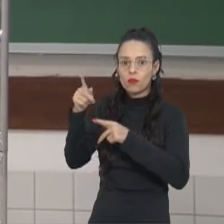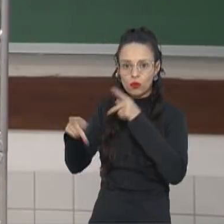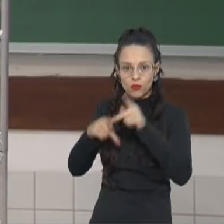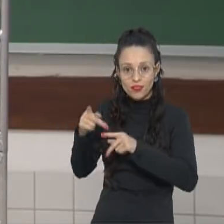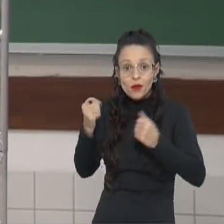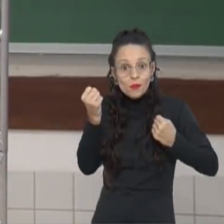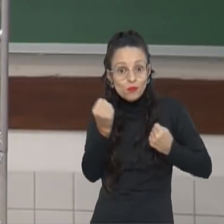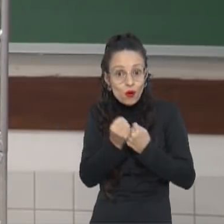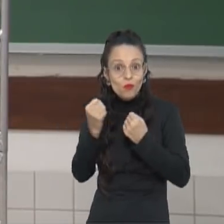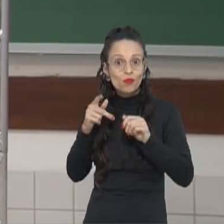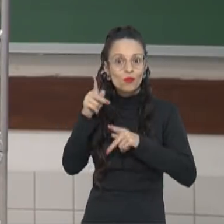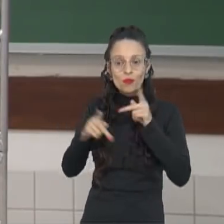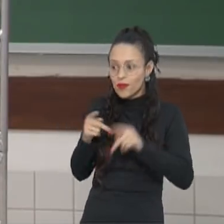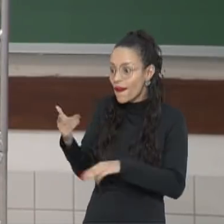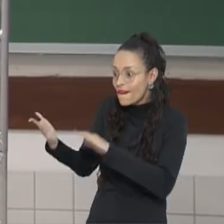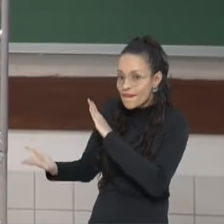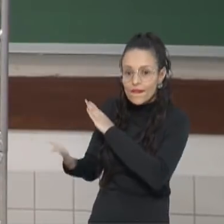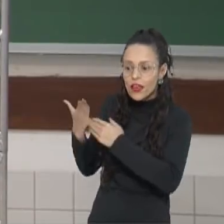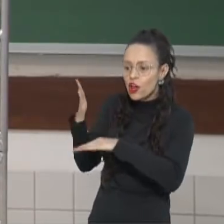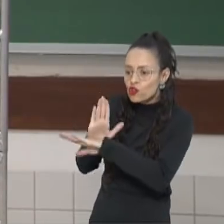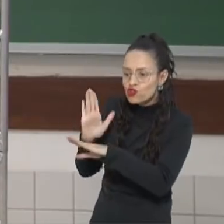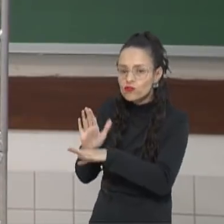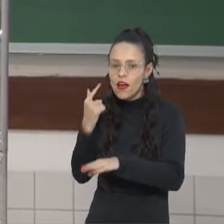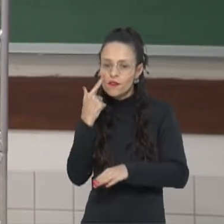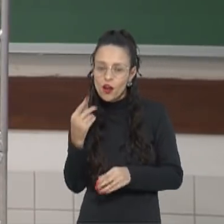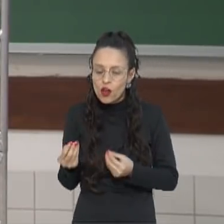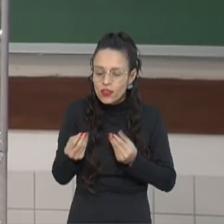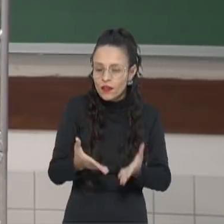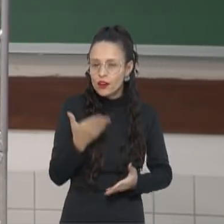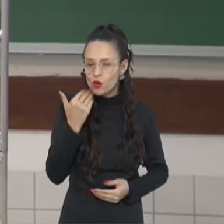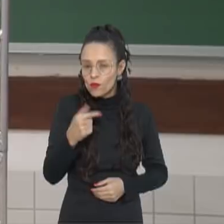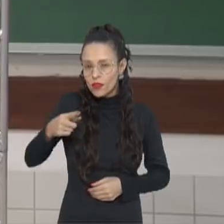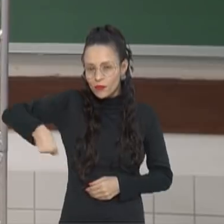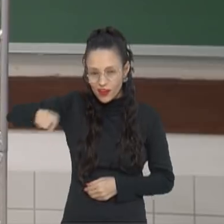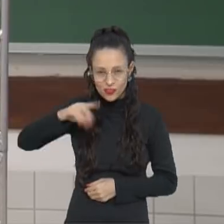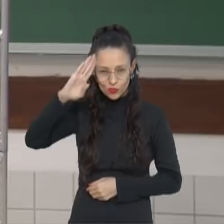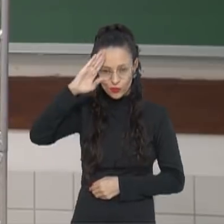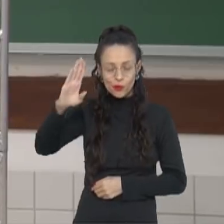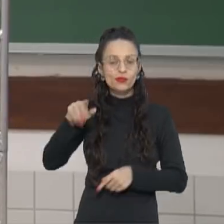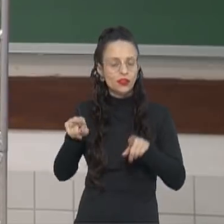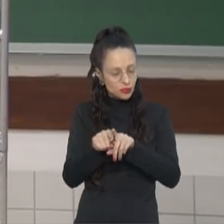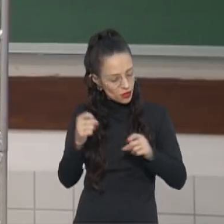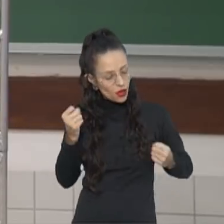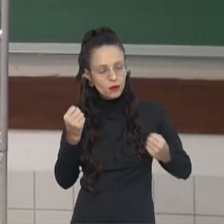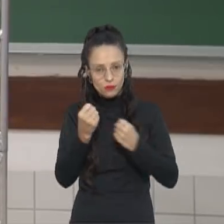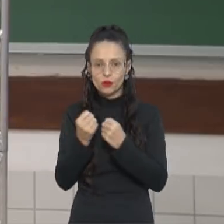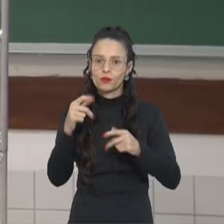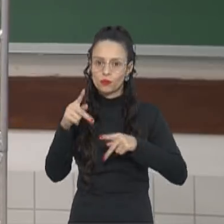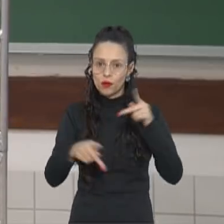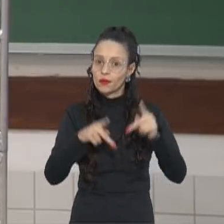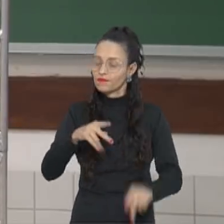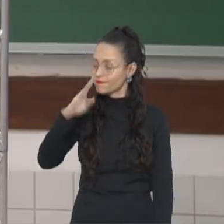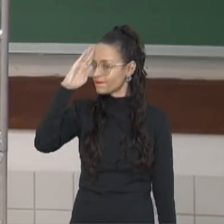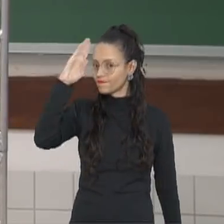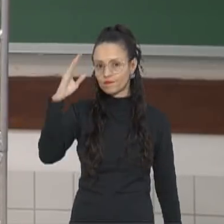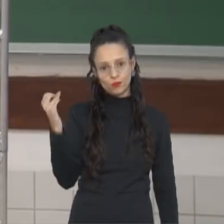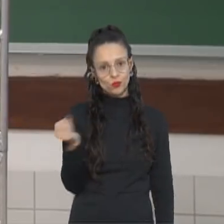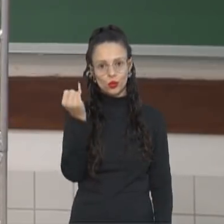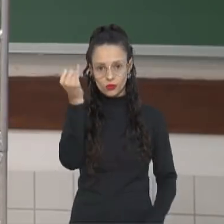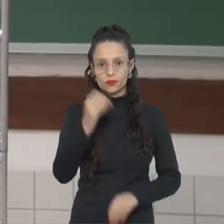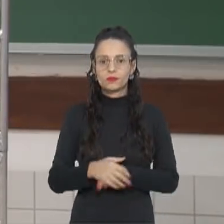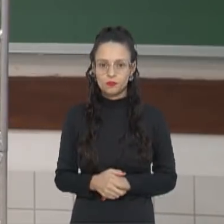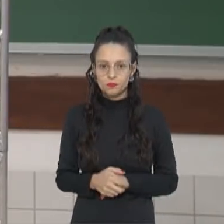ajudava a esconder as entradas desses túneis, fornecer alimentos para esses soldados, apoio da população